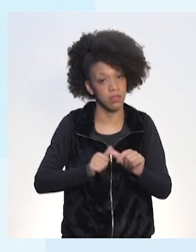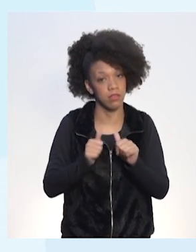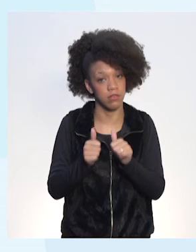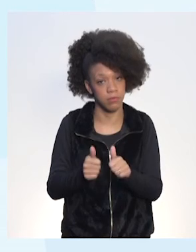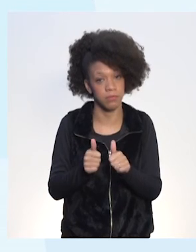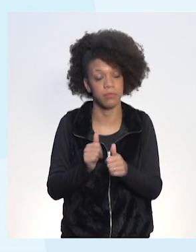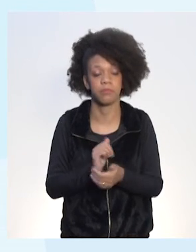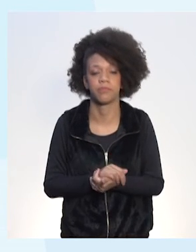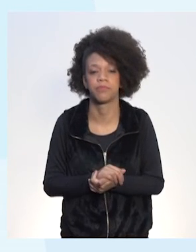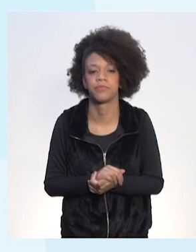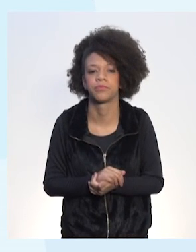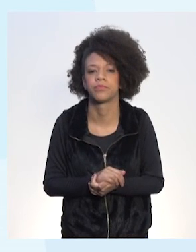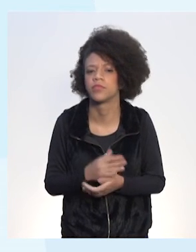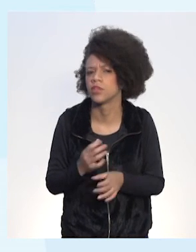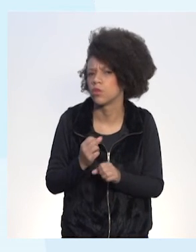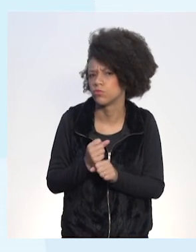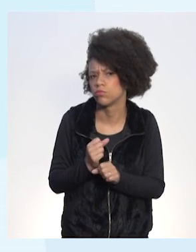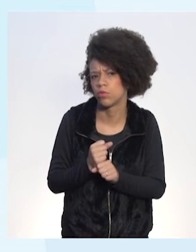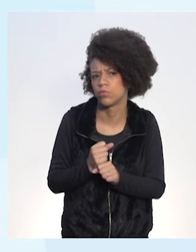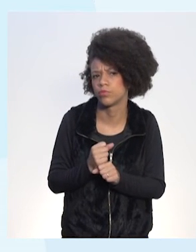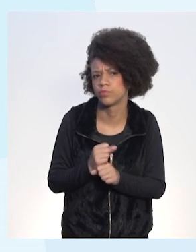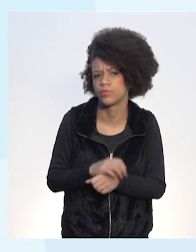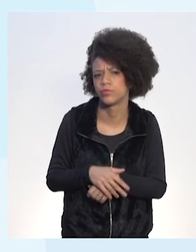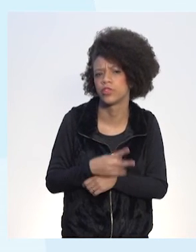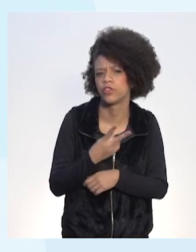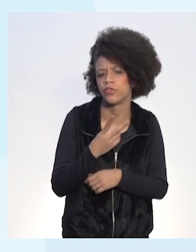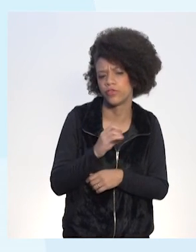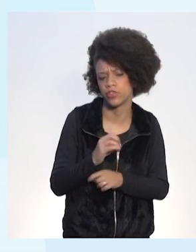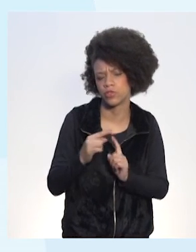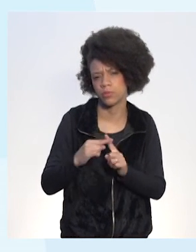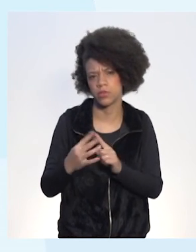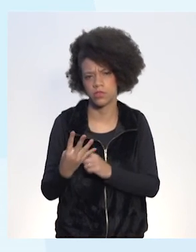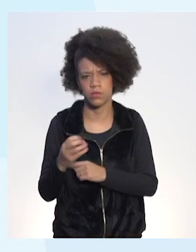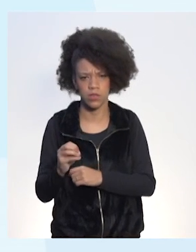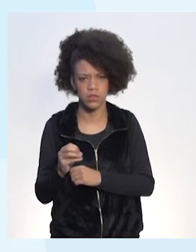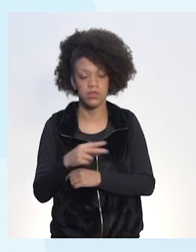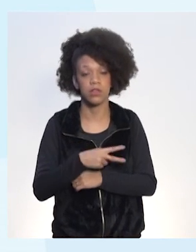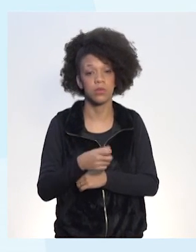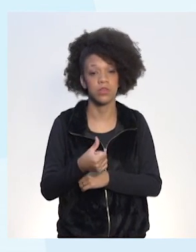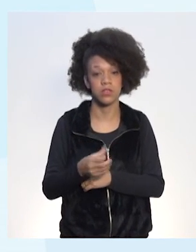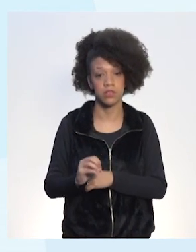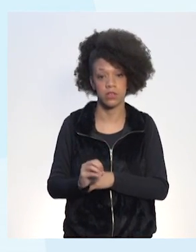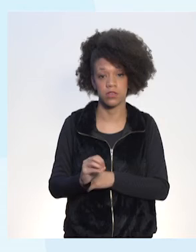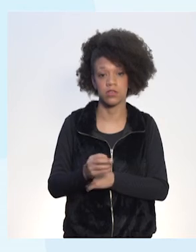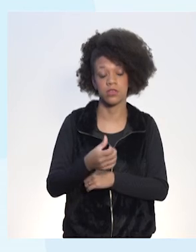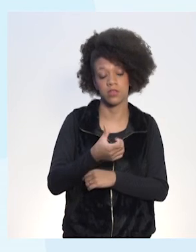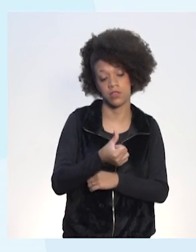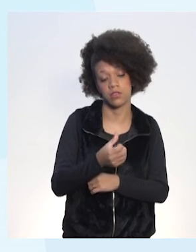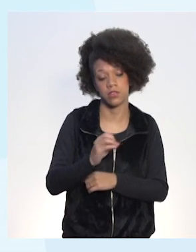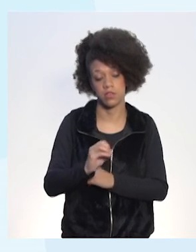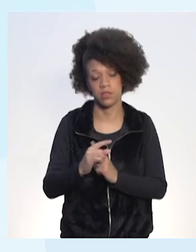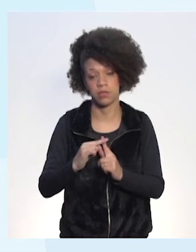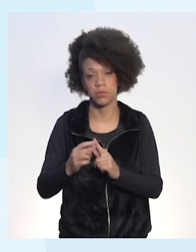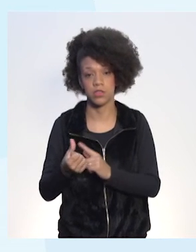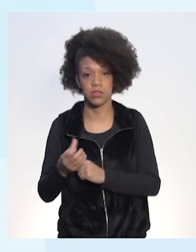beleza? E aí eu somo 20 com 40, 60, 60 com